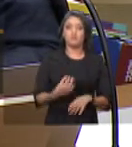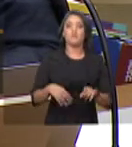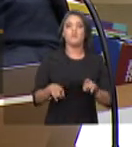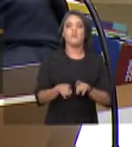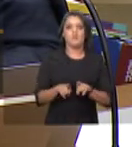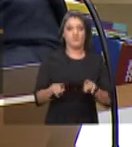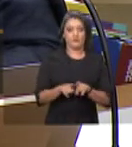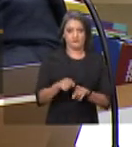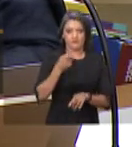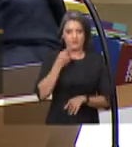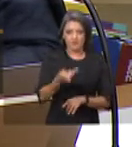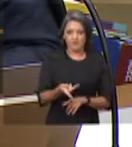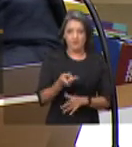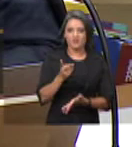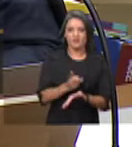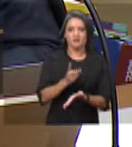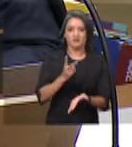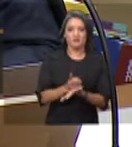reafirmam